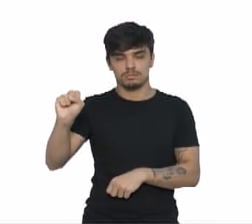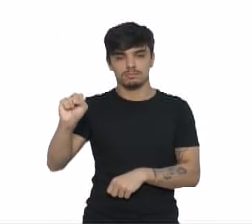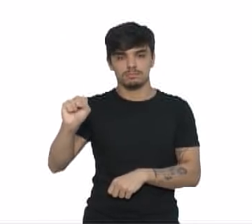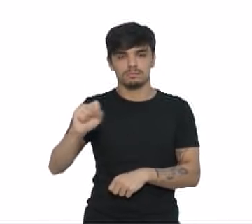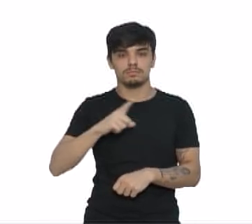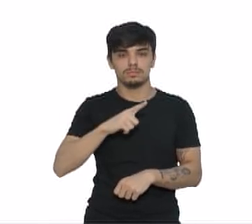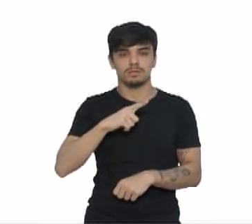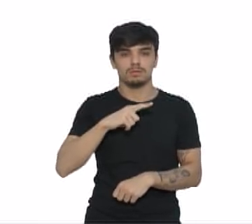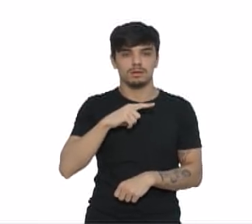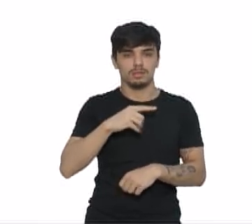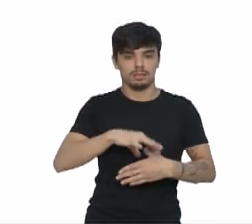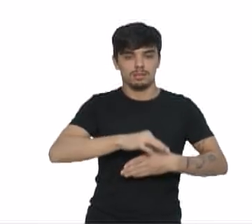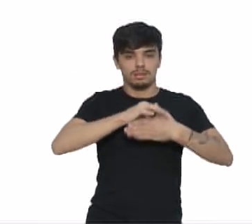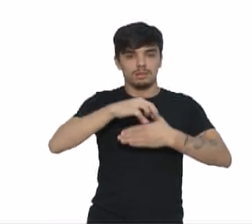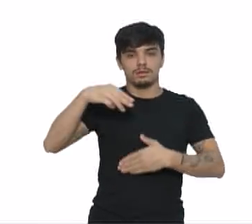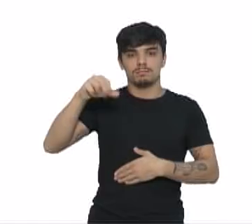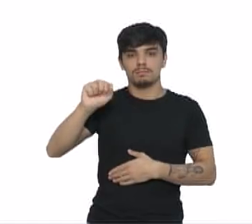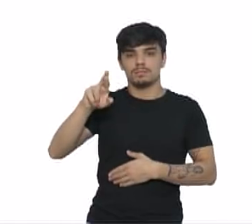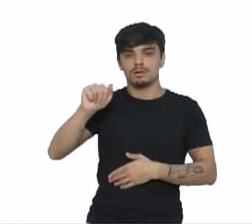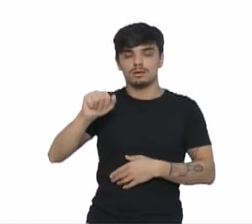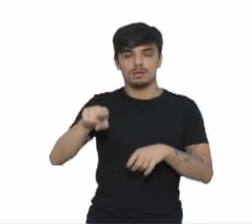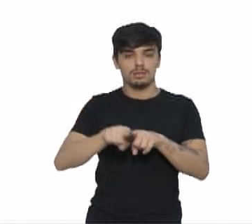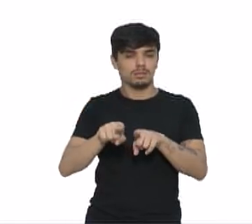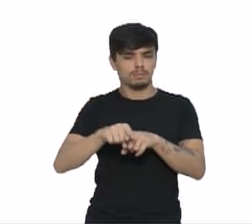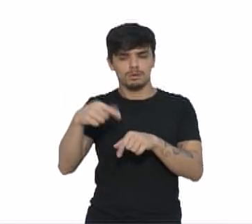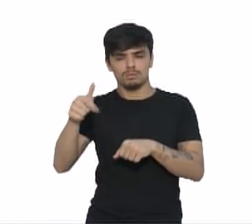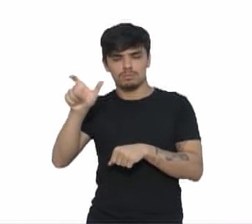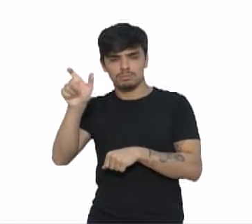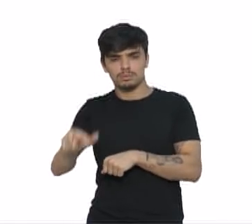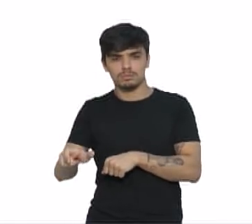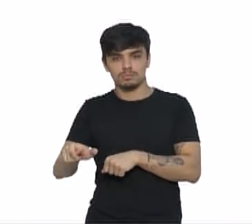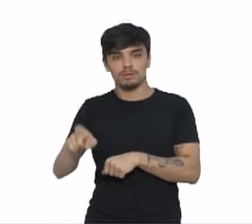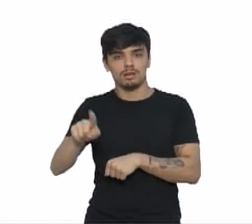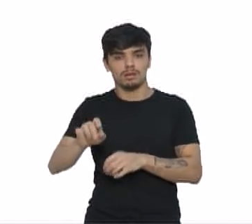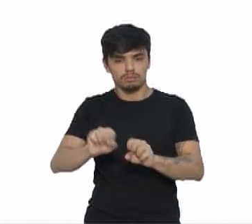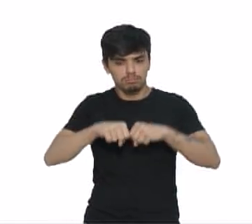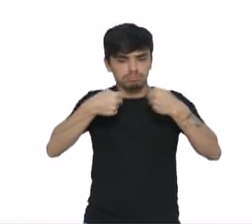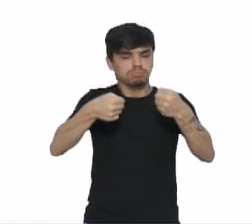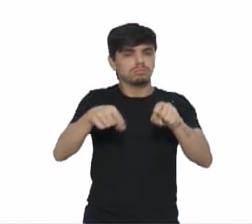e Danton. Esse pessoal aqui eram mais radicais ainda que os jacobinos, mas eles ficavam muito